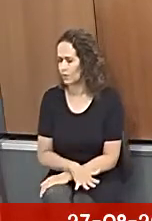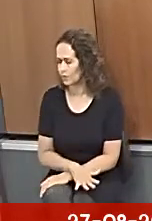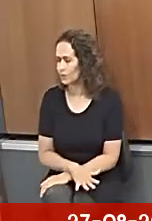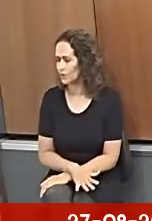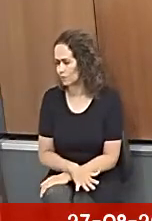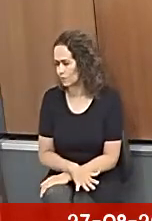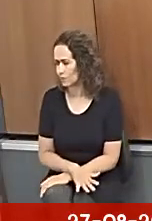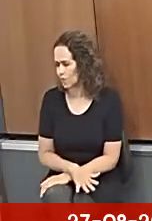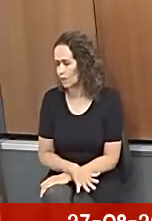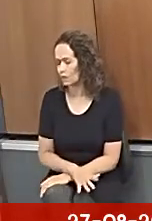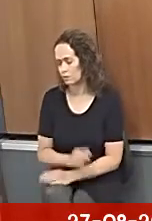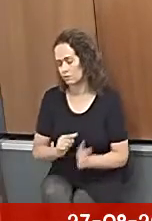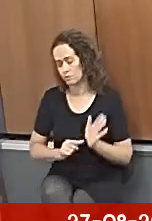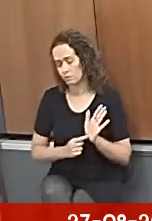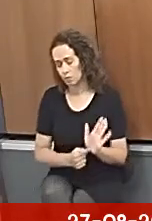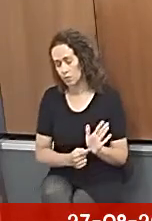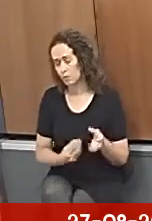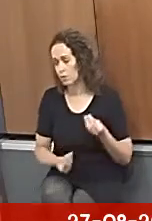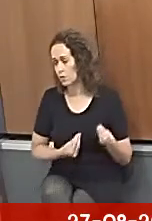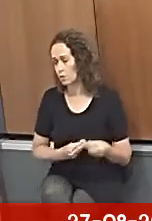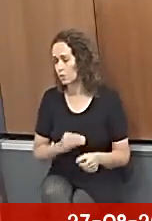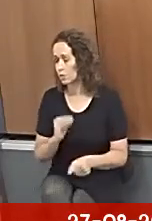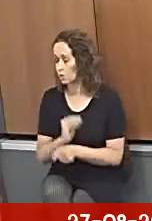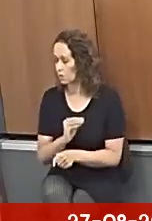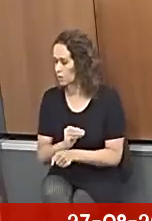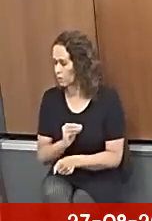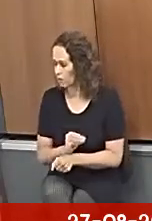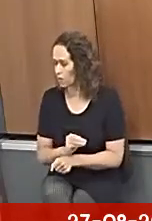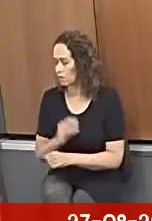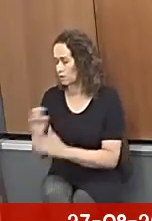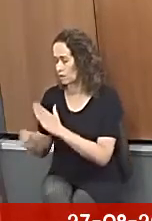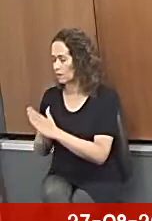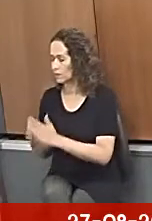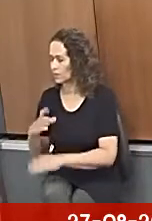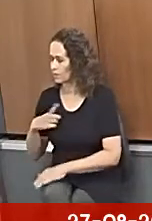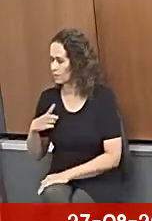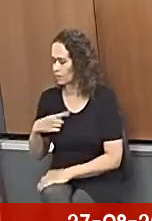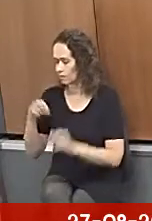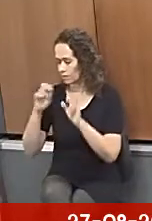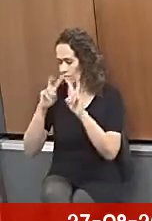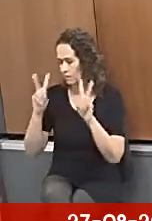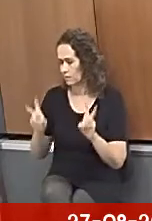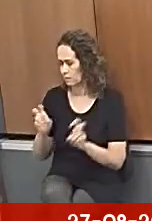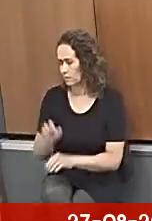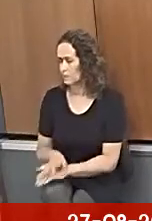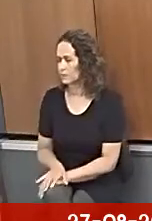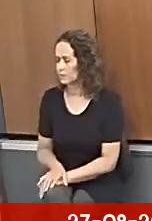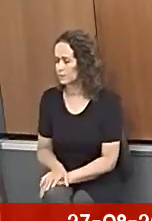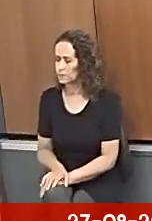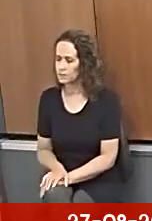que esse é um indicativo importante do cuidado que a minas arena tem com esse tipo de tema tá